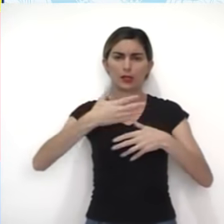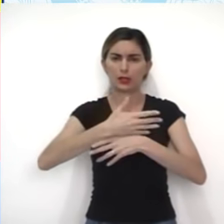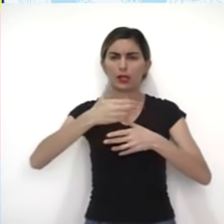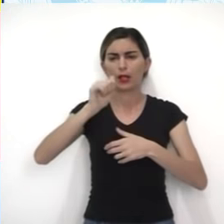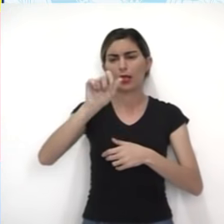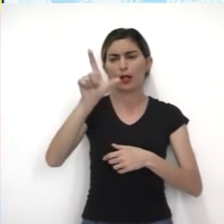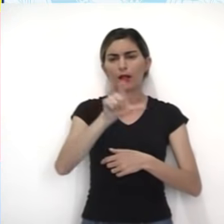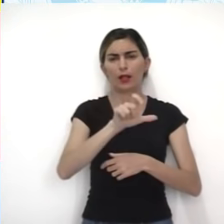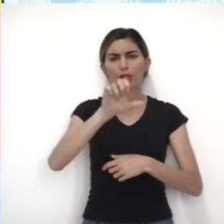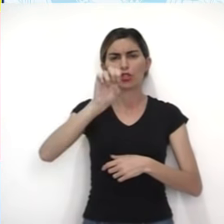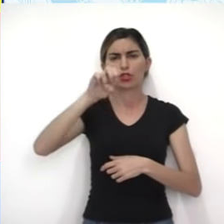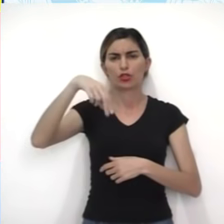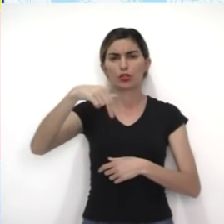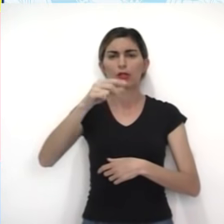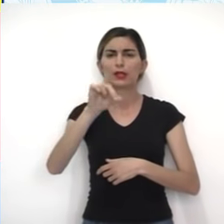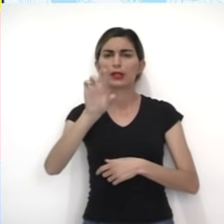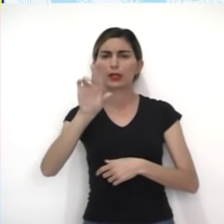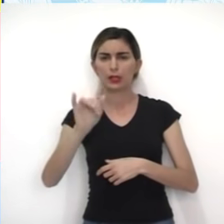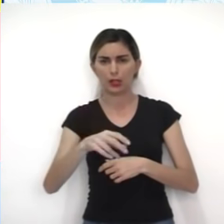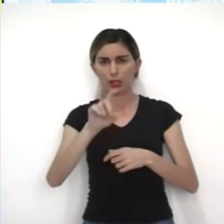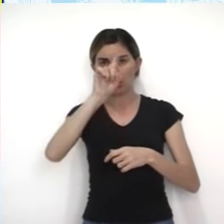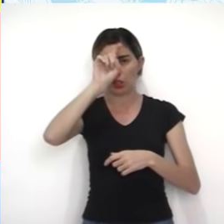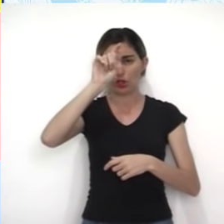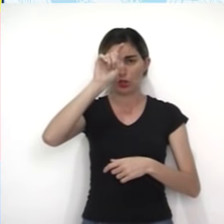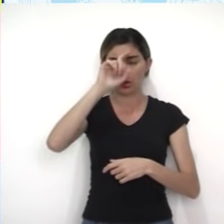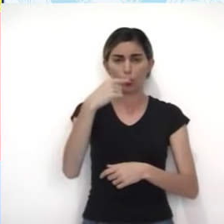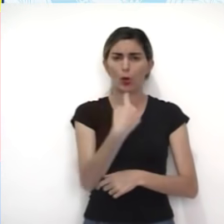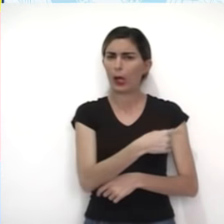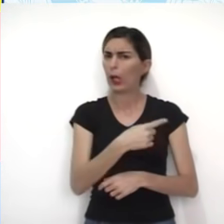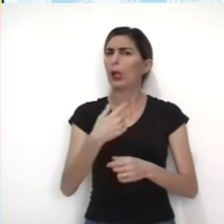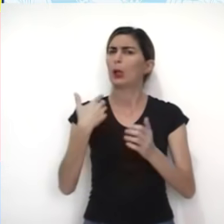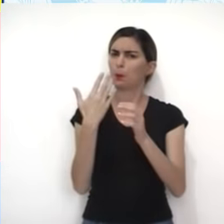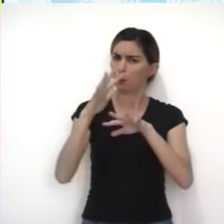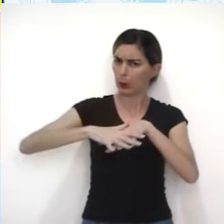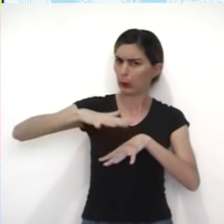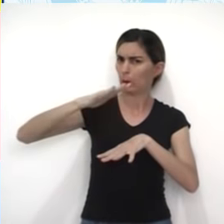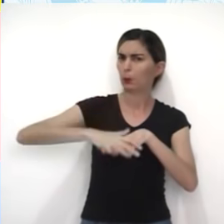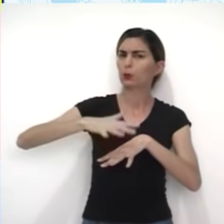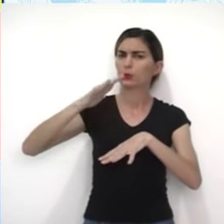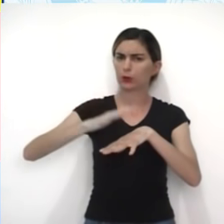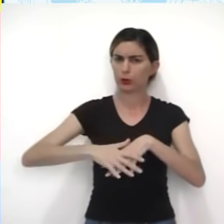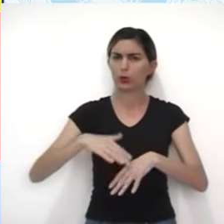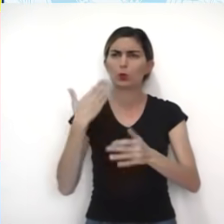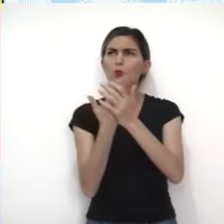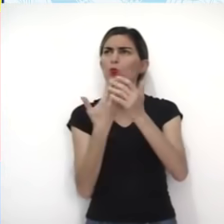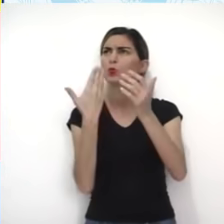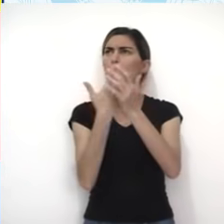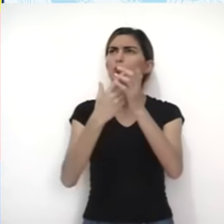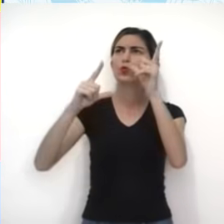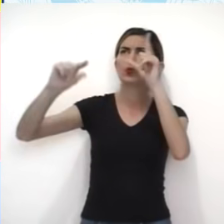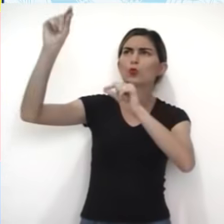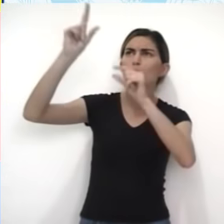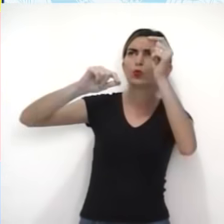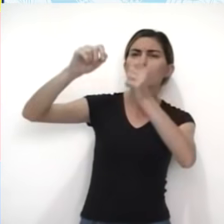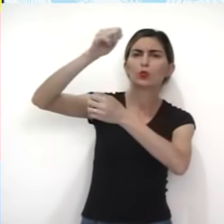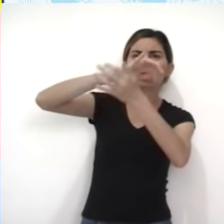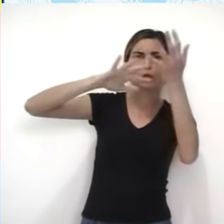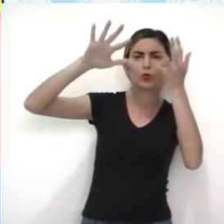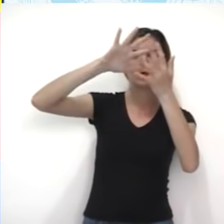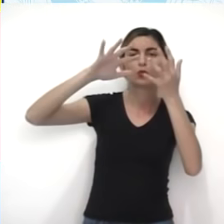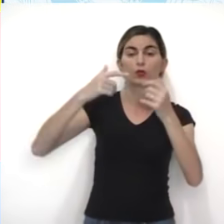na alexandria que é uma cidade que fica no egito ela foi uma grande e matemática e astronomia